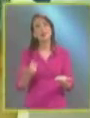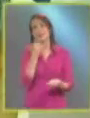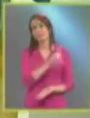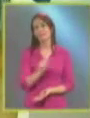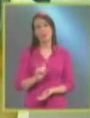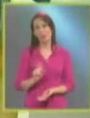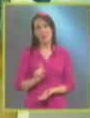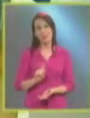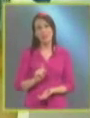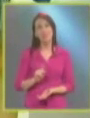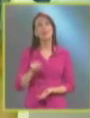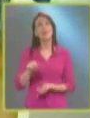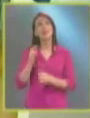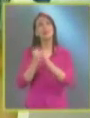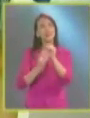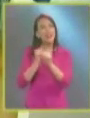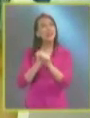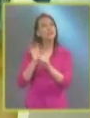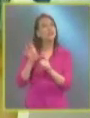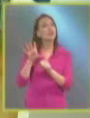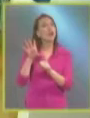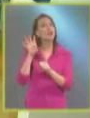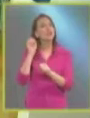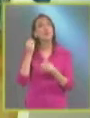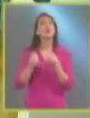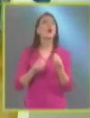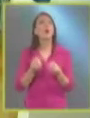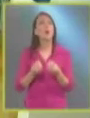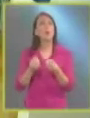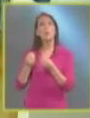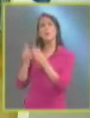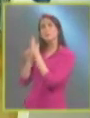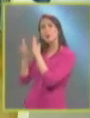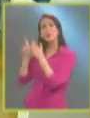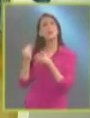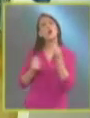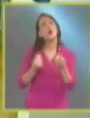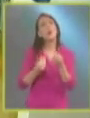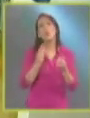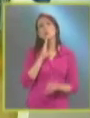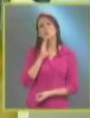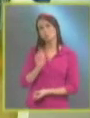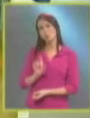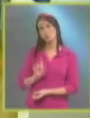consegue fazer isso pela internet? Perfeitamente. Como é que funciona isso, para quem não sabe, está em casa?